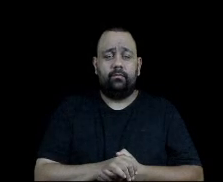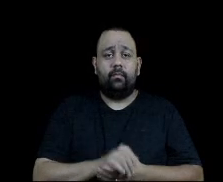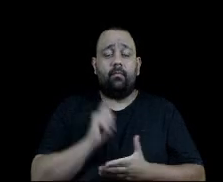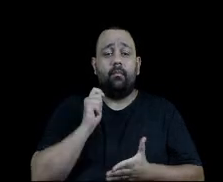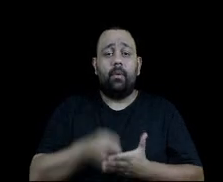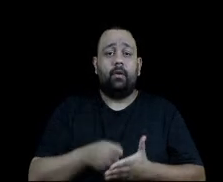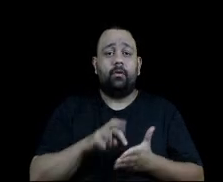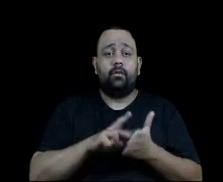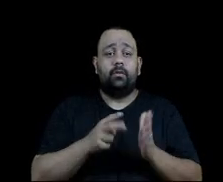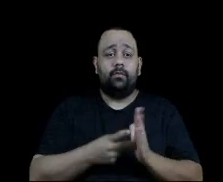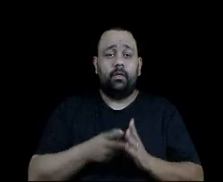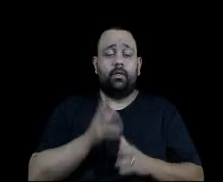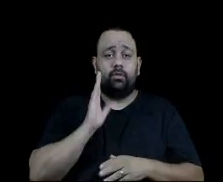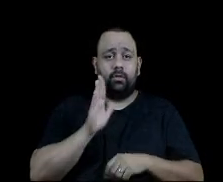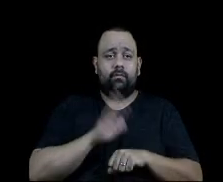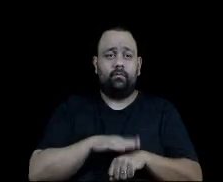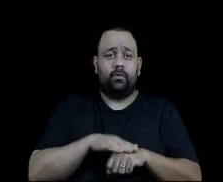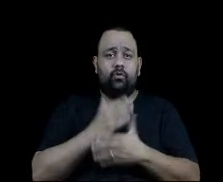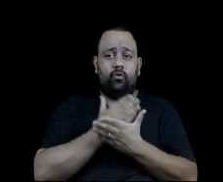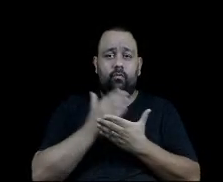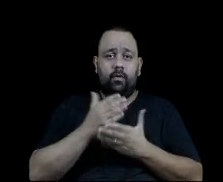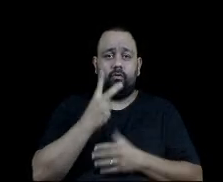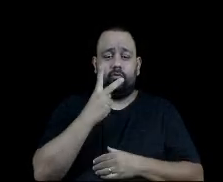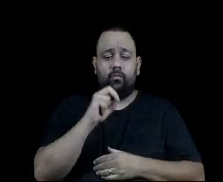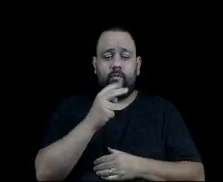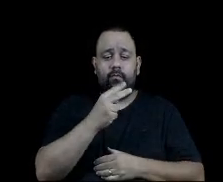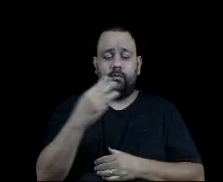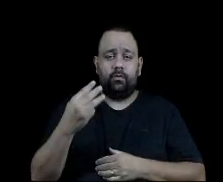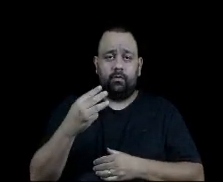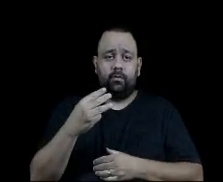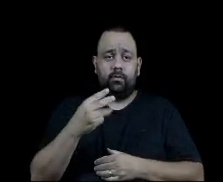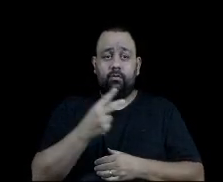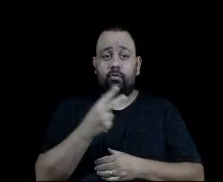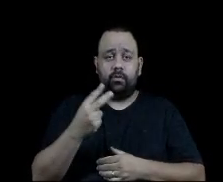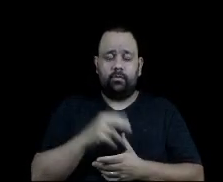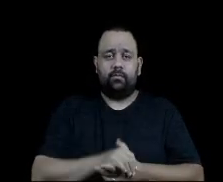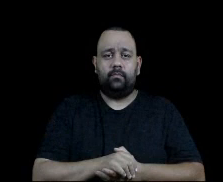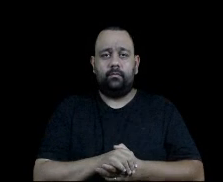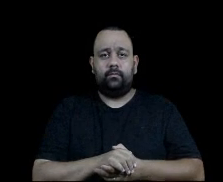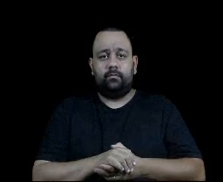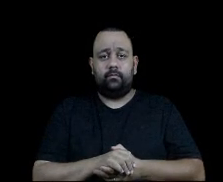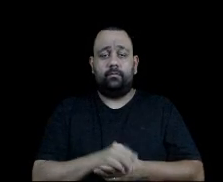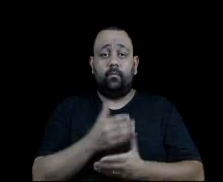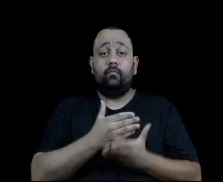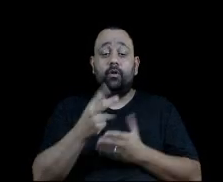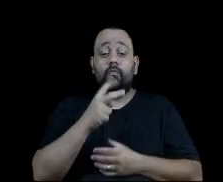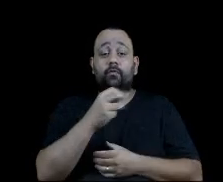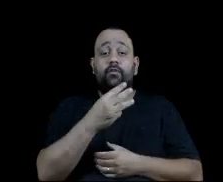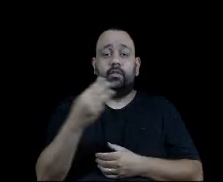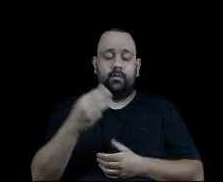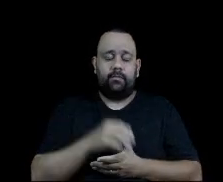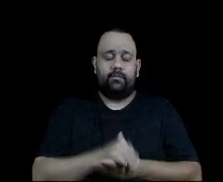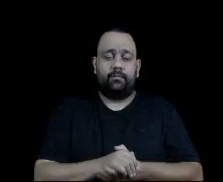93,63% no pago. Que esse pago ele foi realizado já no começo de 2023.